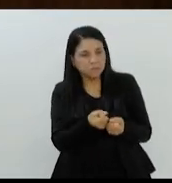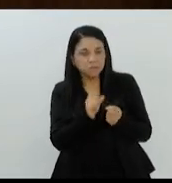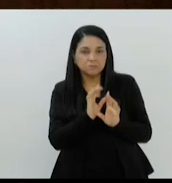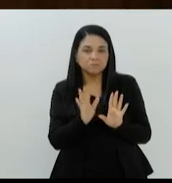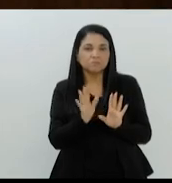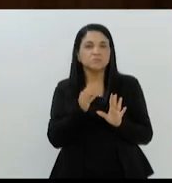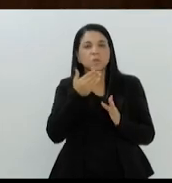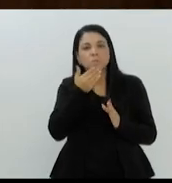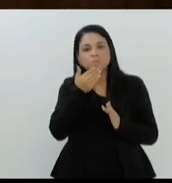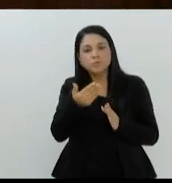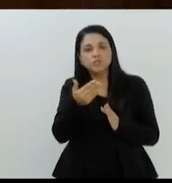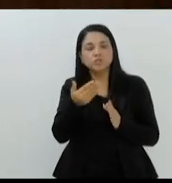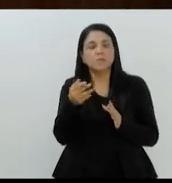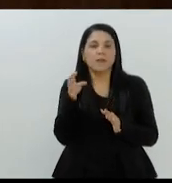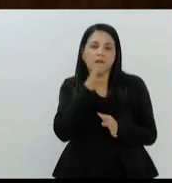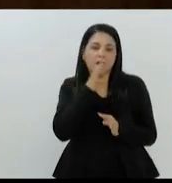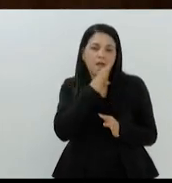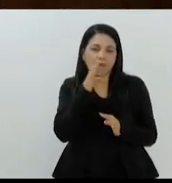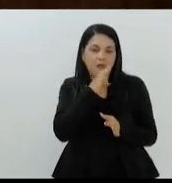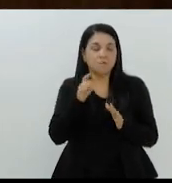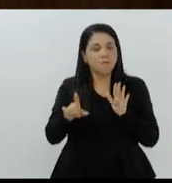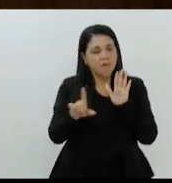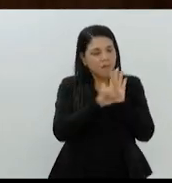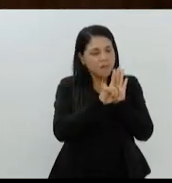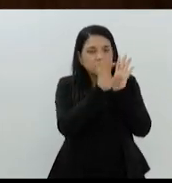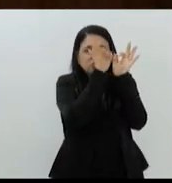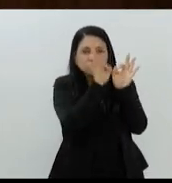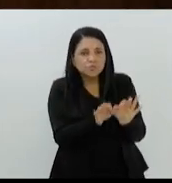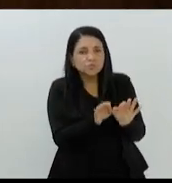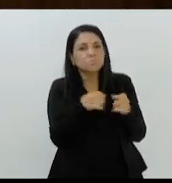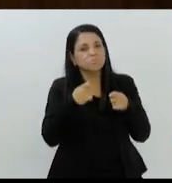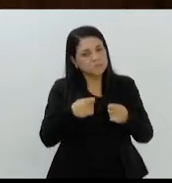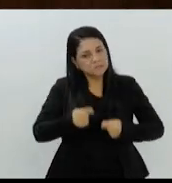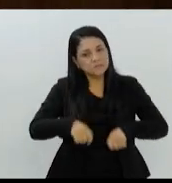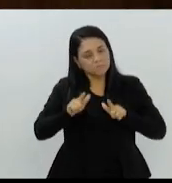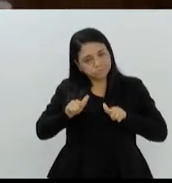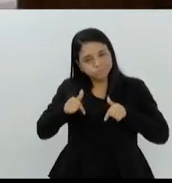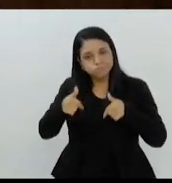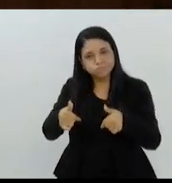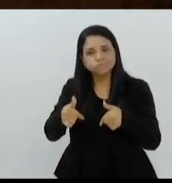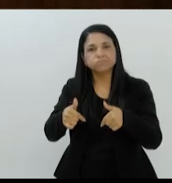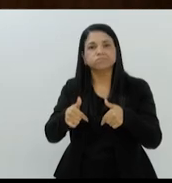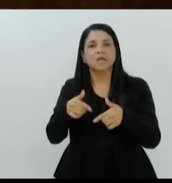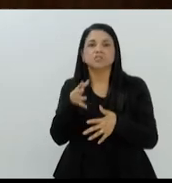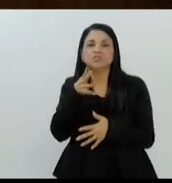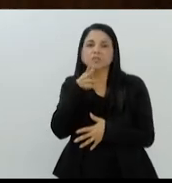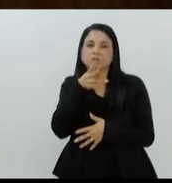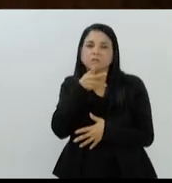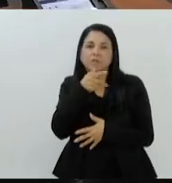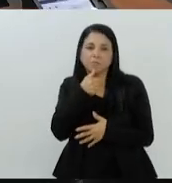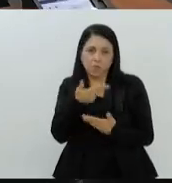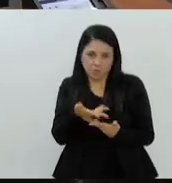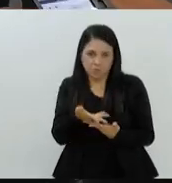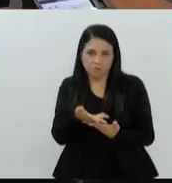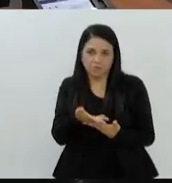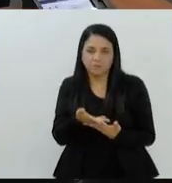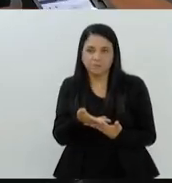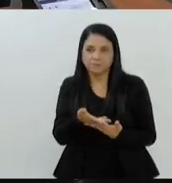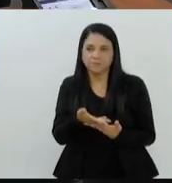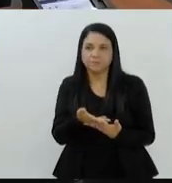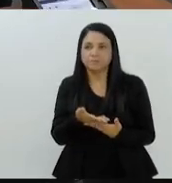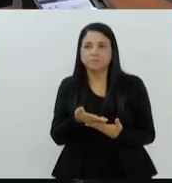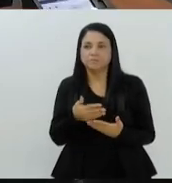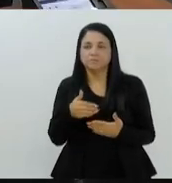que acelere, porque é uma lei justa que precisa ser aplicada e cada vez nós estamos demorando mais a ter essa lei. Eu queria reiterar o pedido